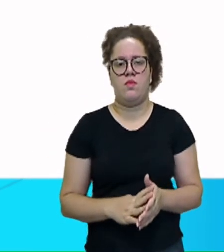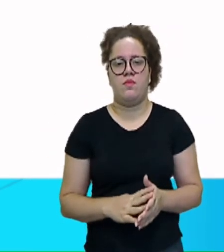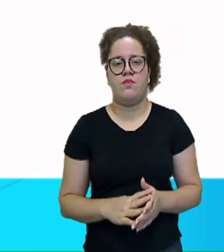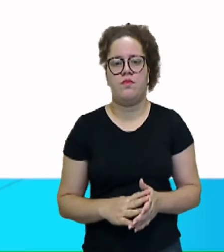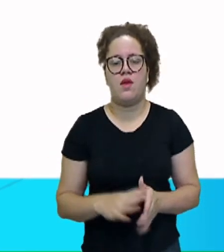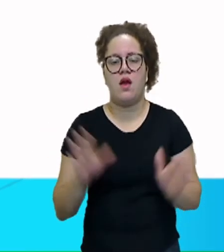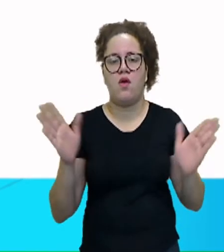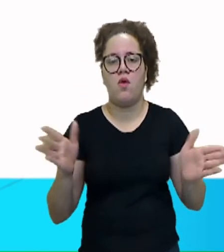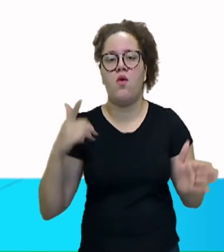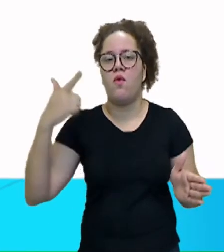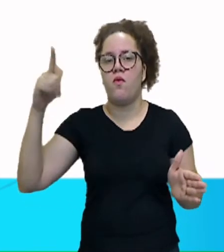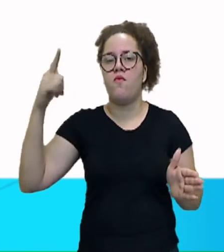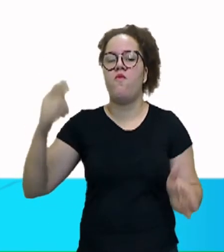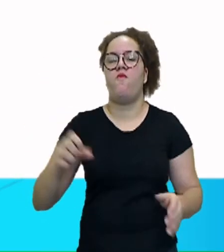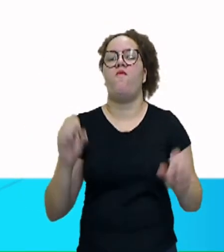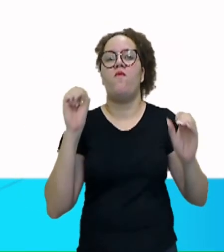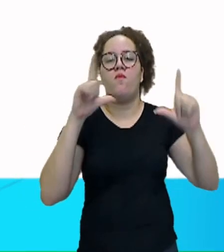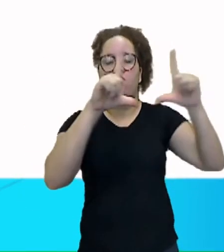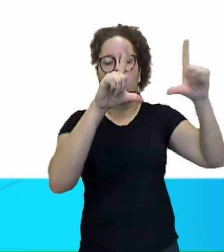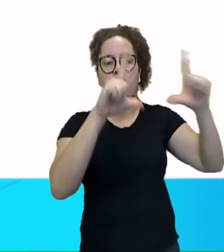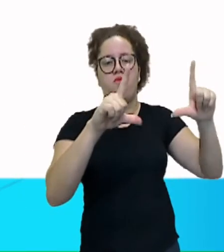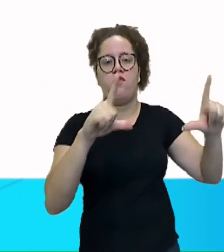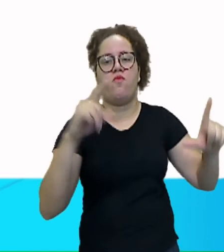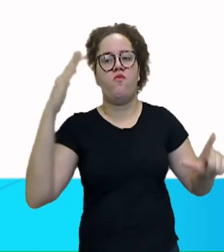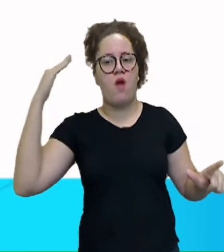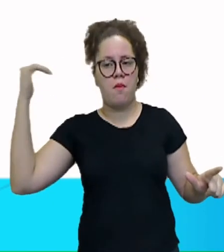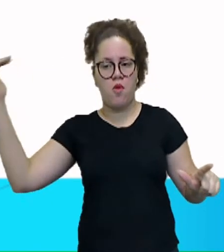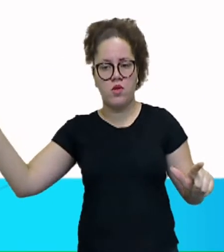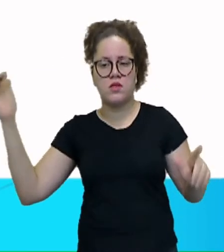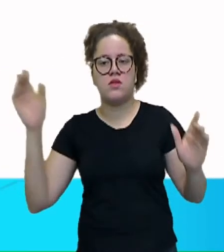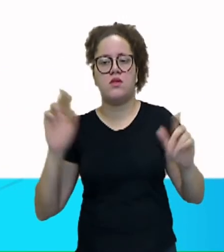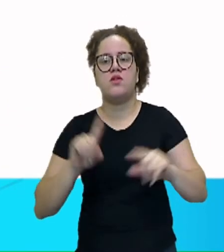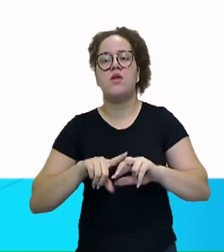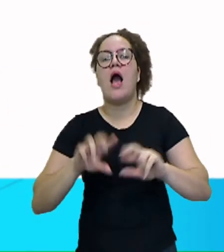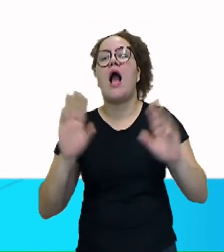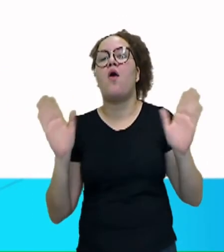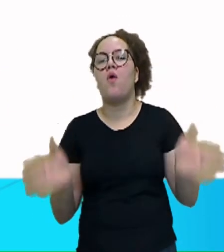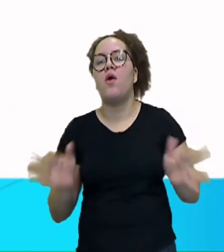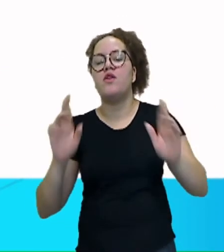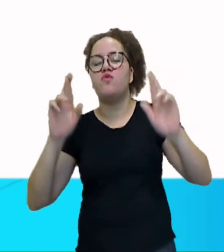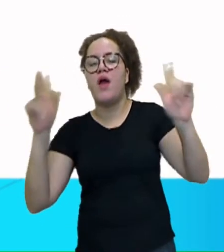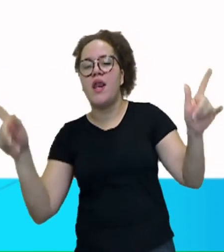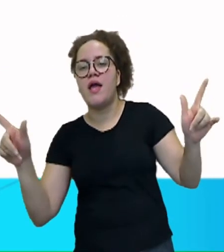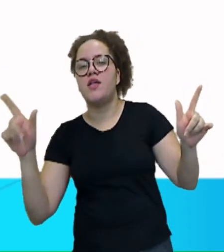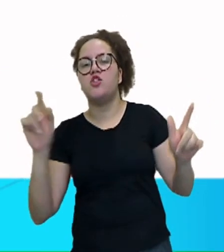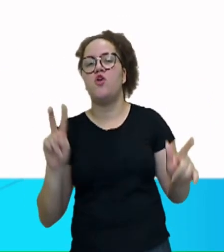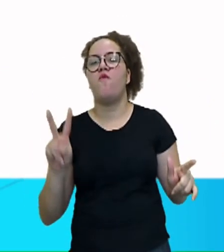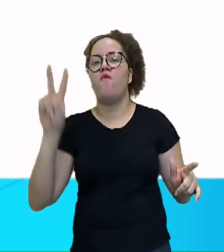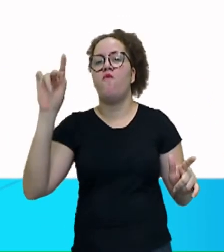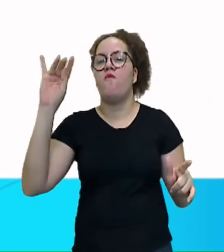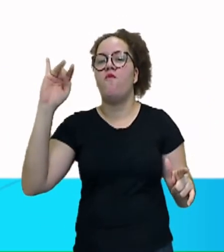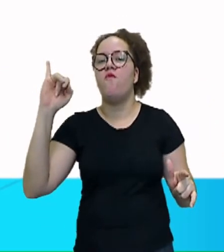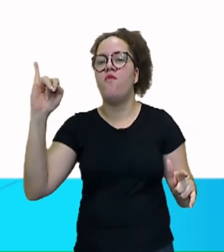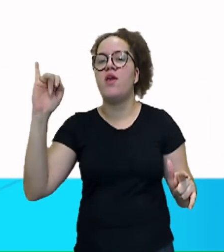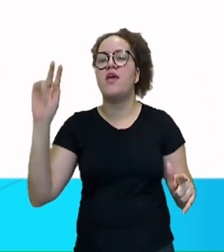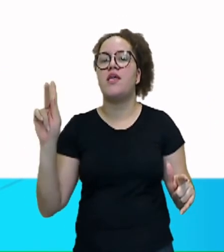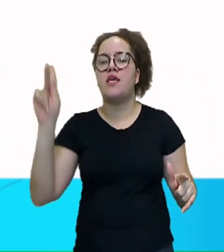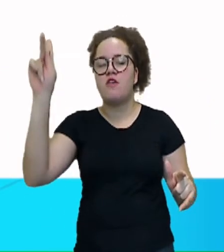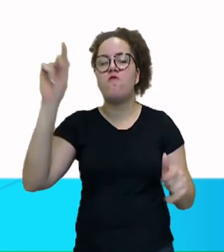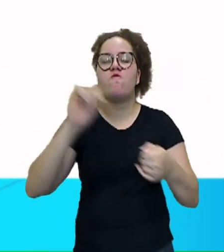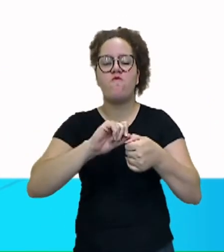Só que agora na visão de Vic Muniz. Junto com, né,